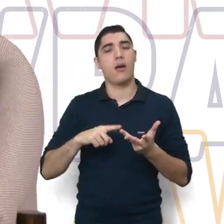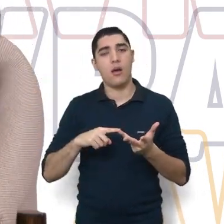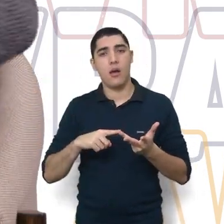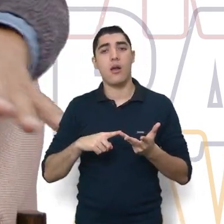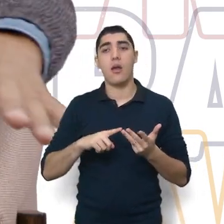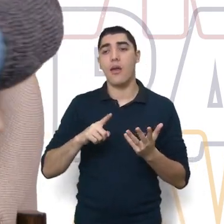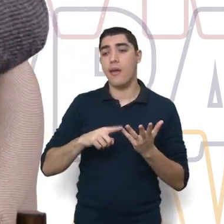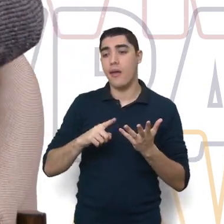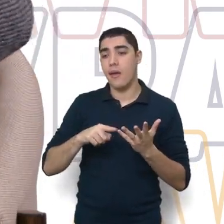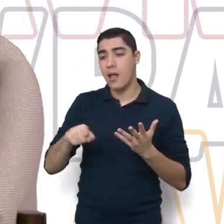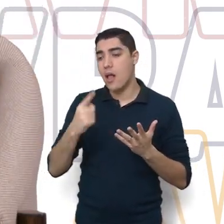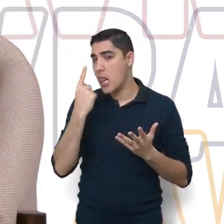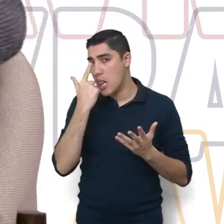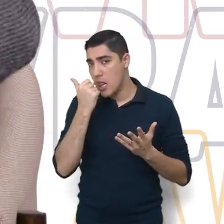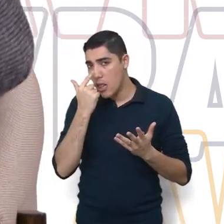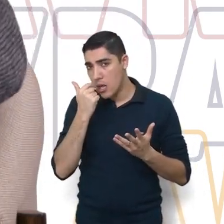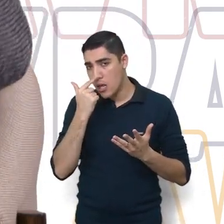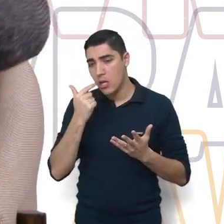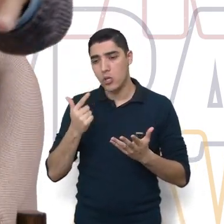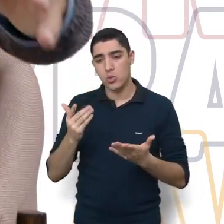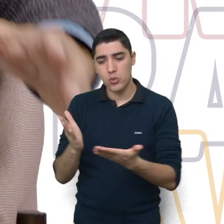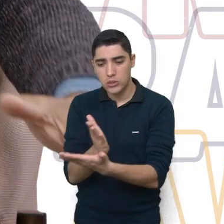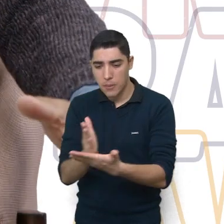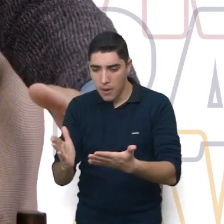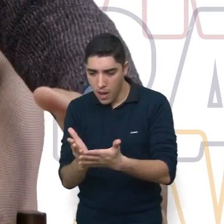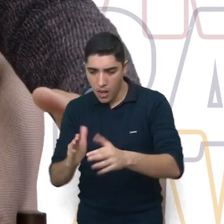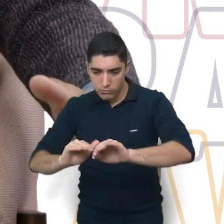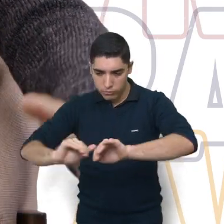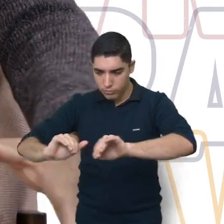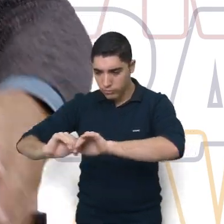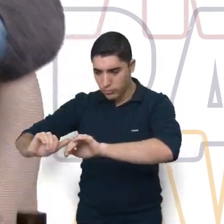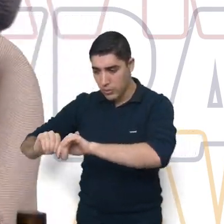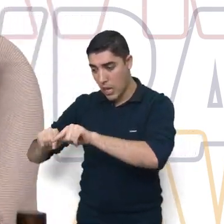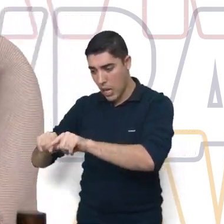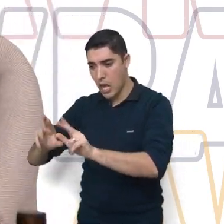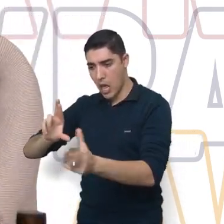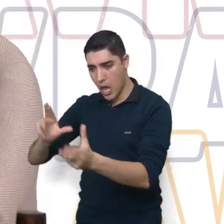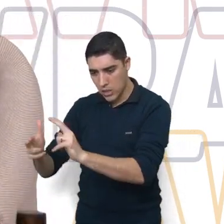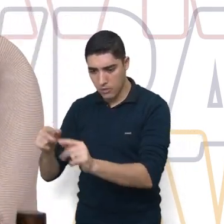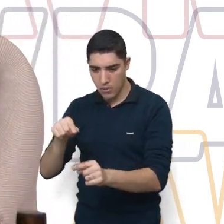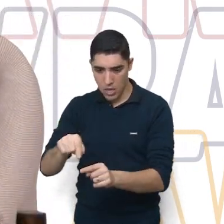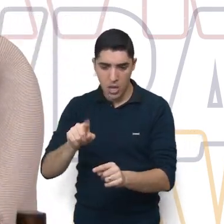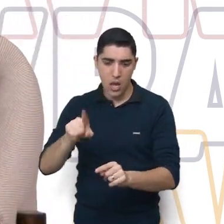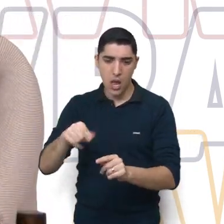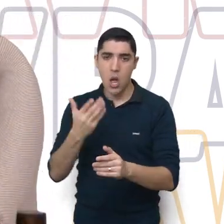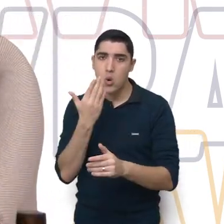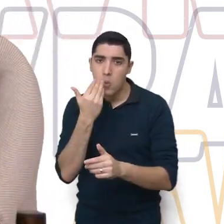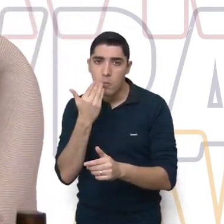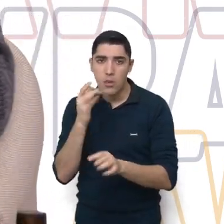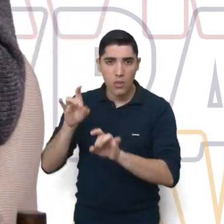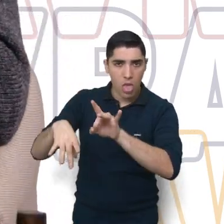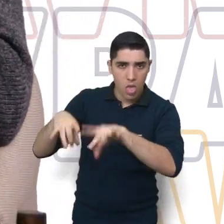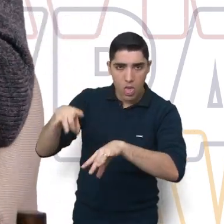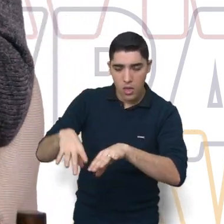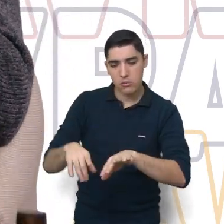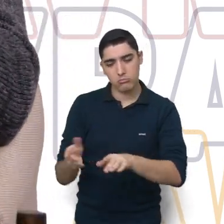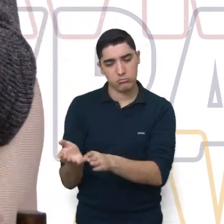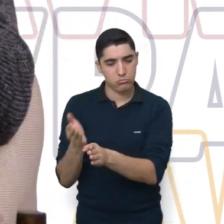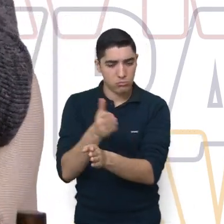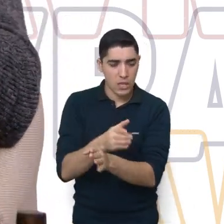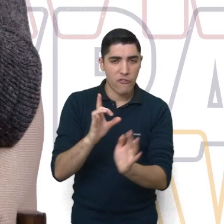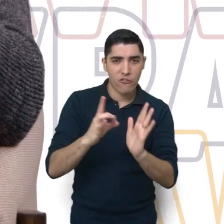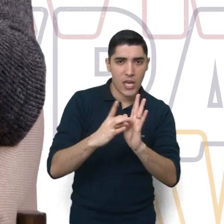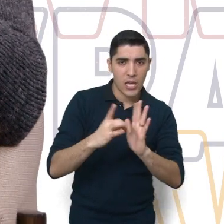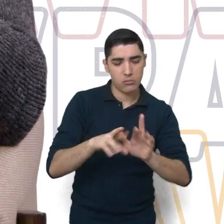a separação do resíduo que né aquilo que é reciclável aquele que é orgânico né mas